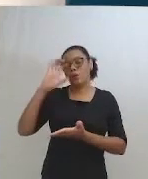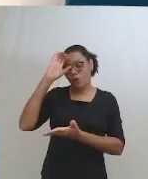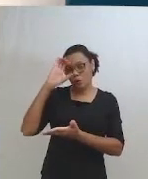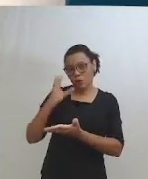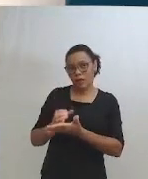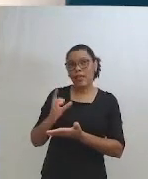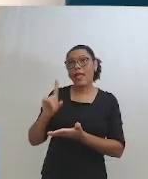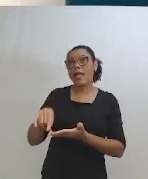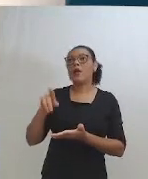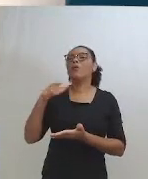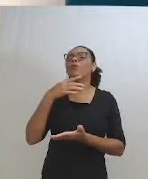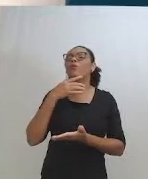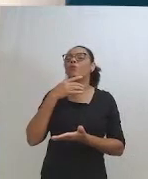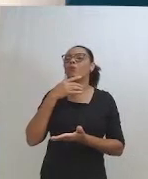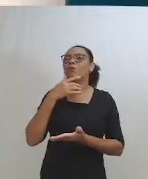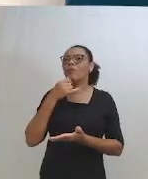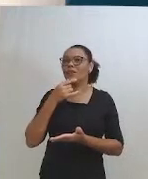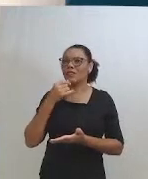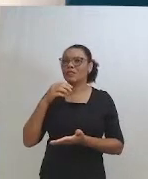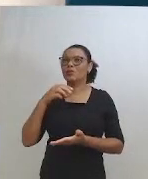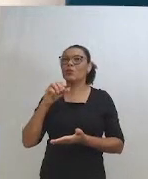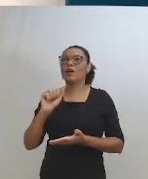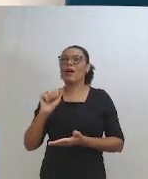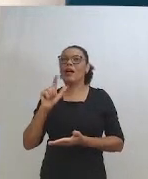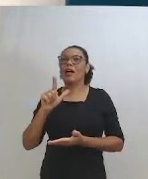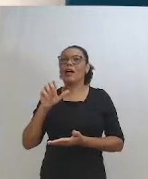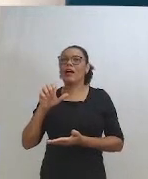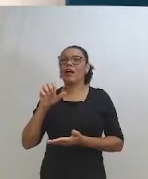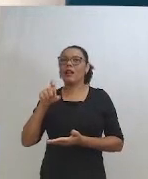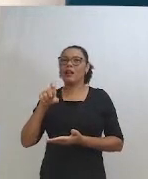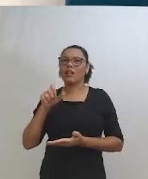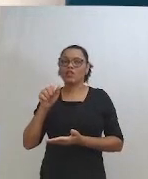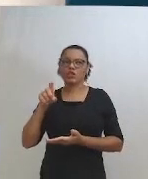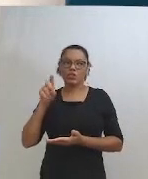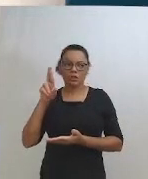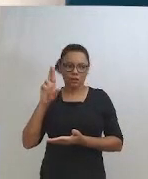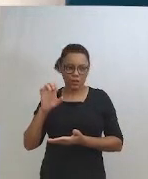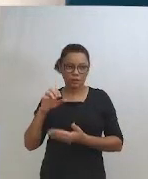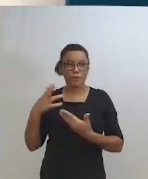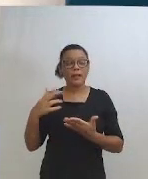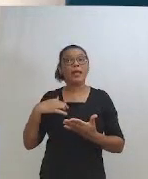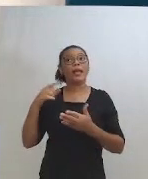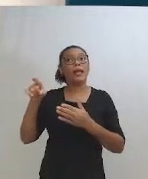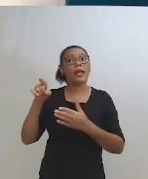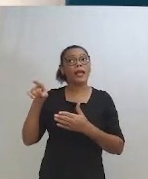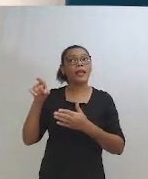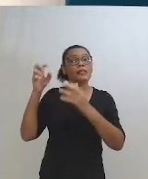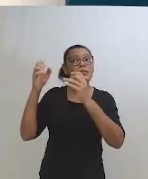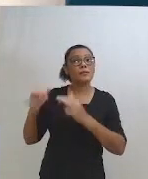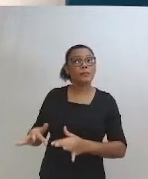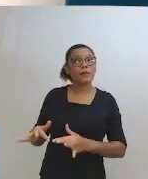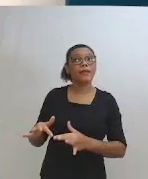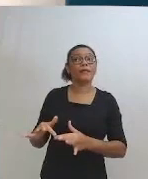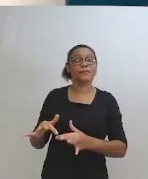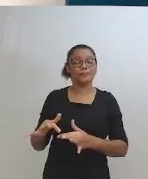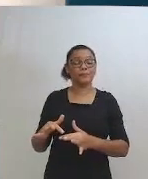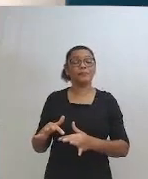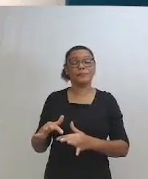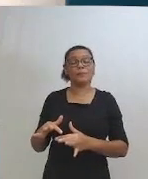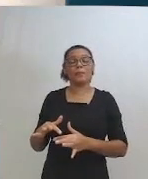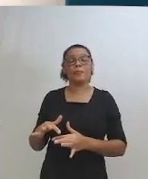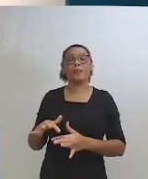ministro Alexandre de Moraes, ele menciona no teor do voto que não é possível que o órgão de persecução deixe de